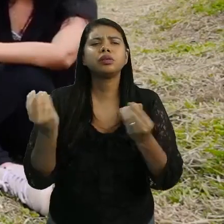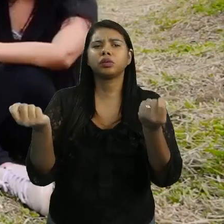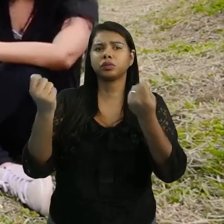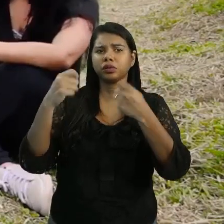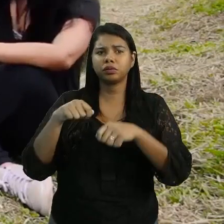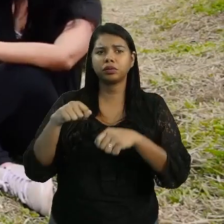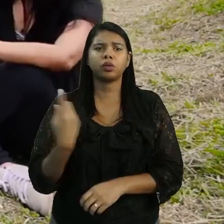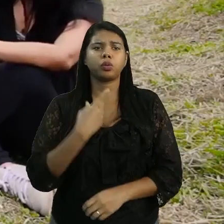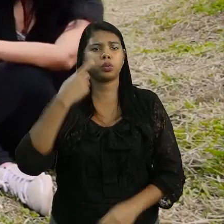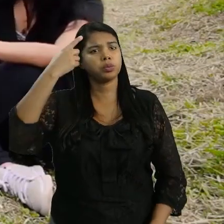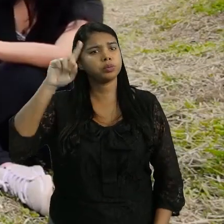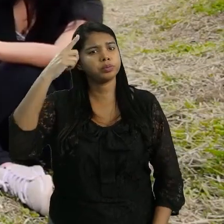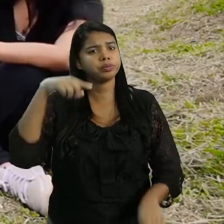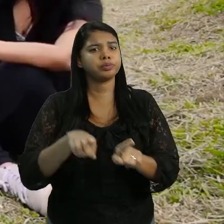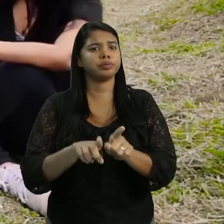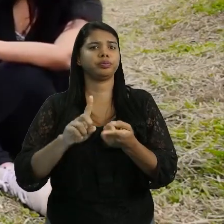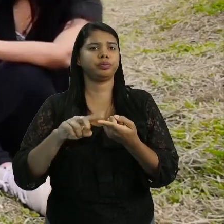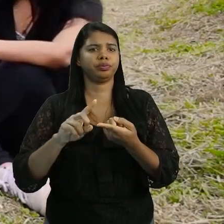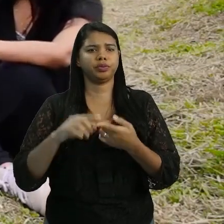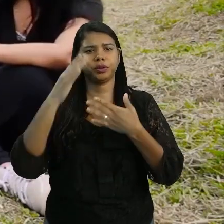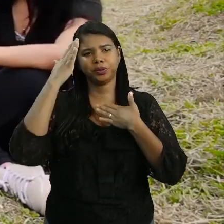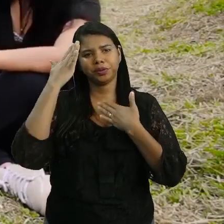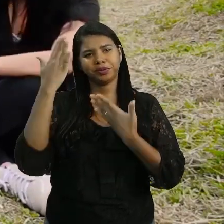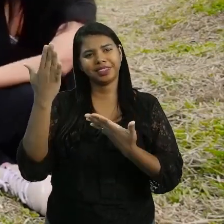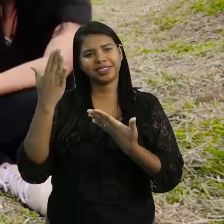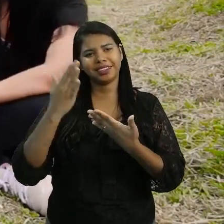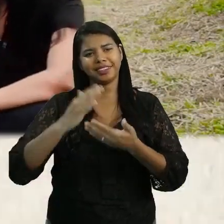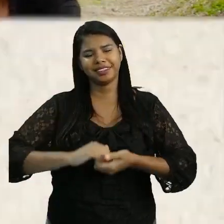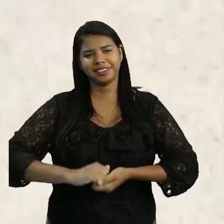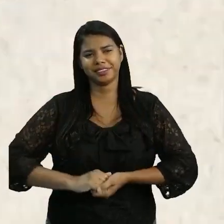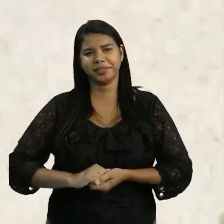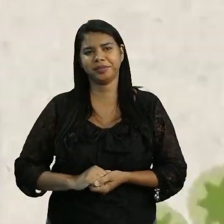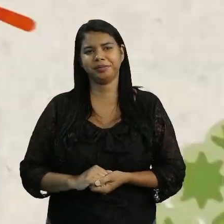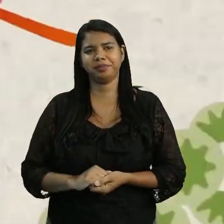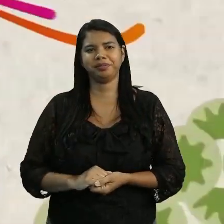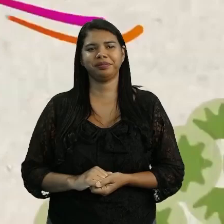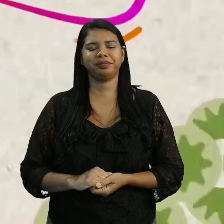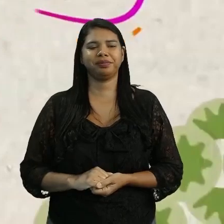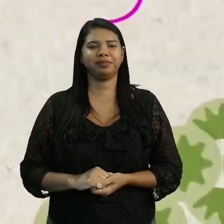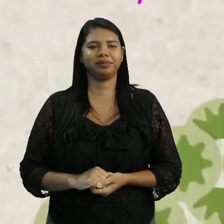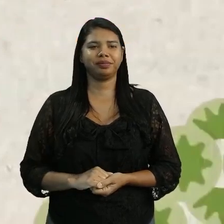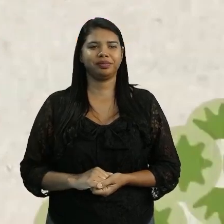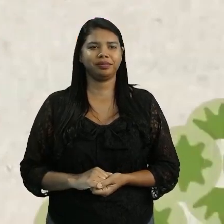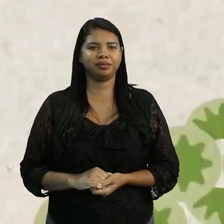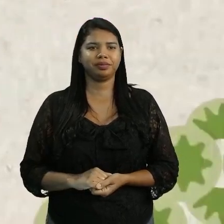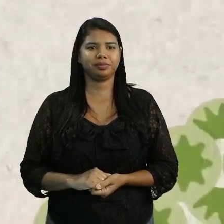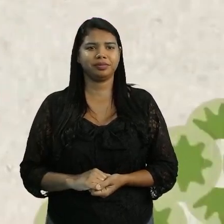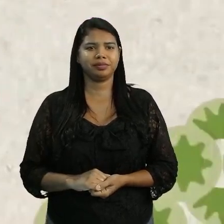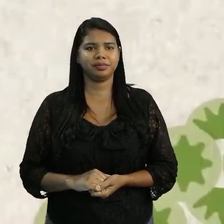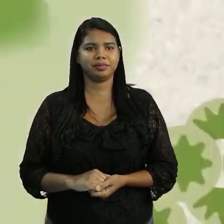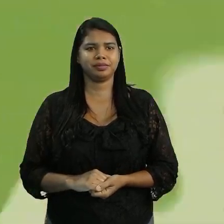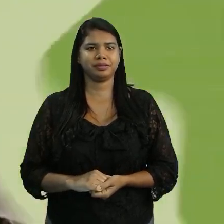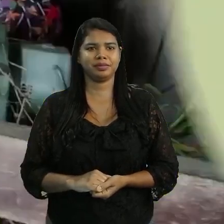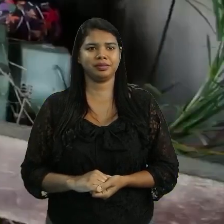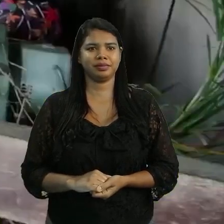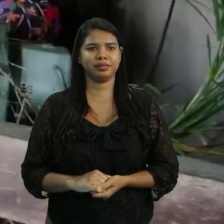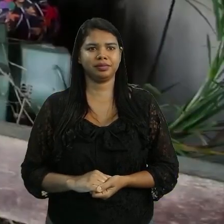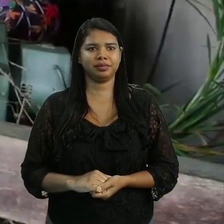ovo é interessante ter ali. Não colocar carne, porque como fica ali fermentando, né? Pode